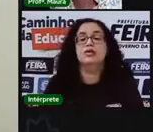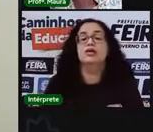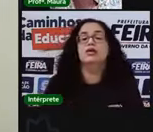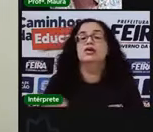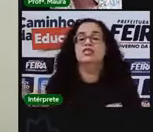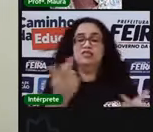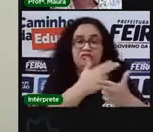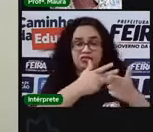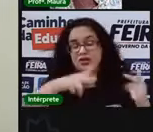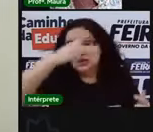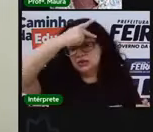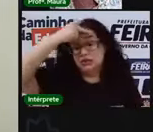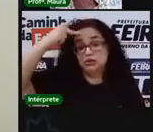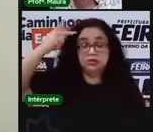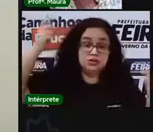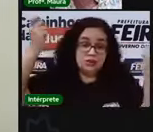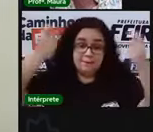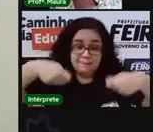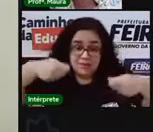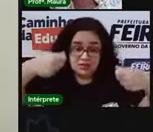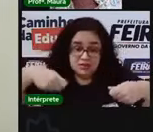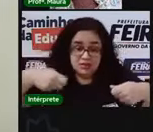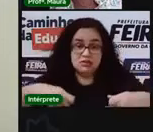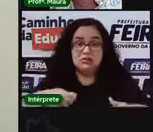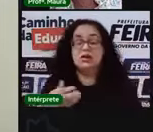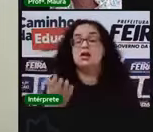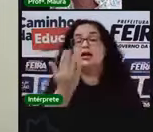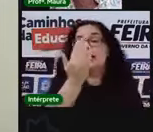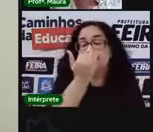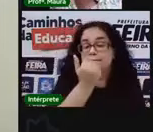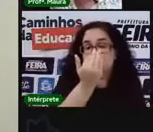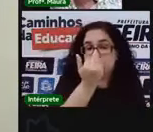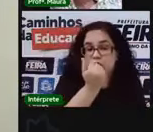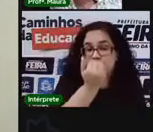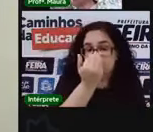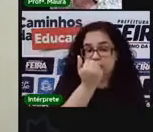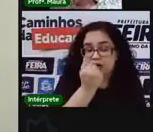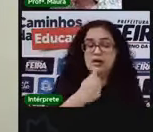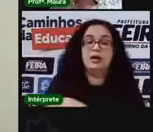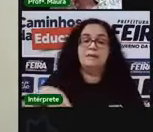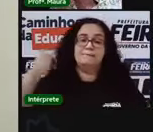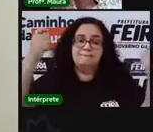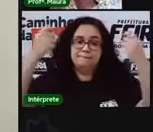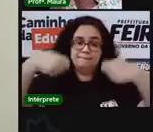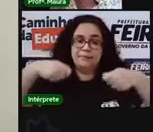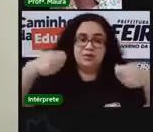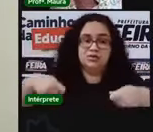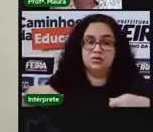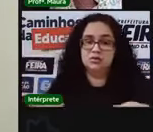muita gente precisa, não é? De alimento, precisa de